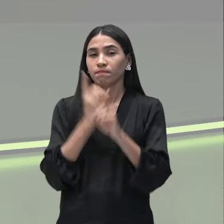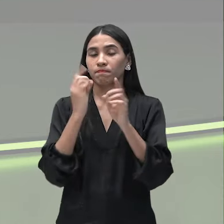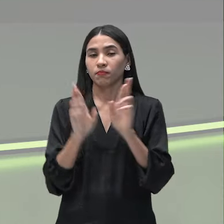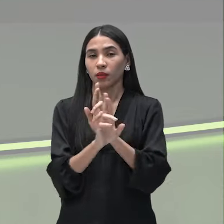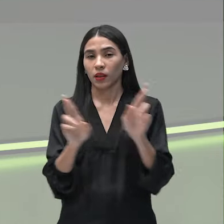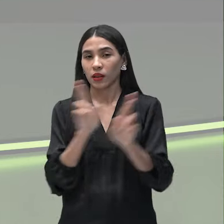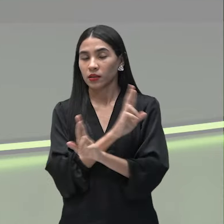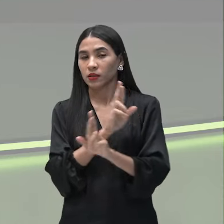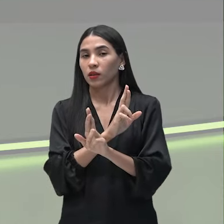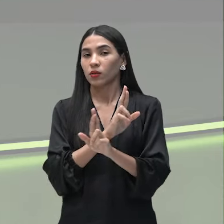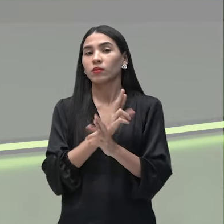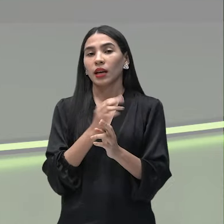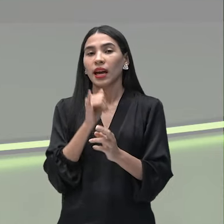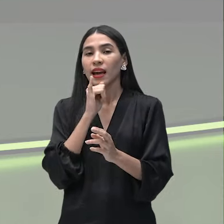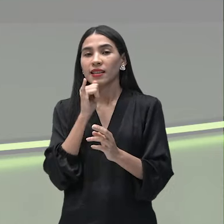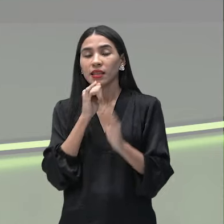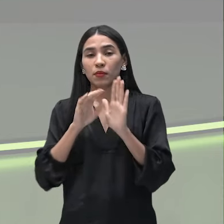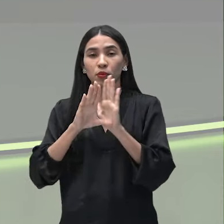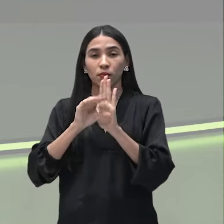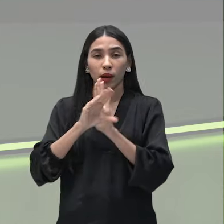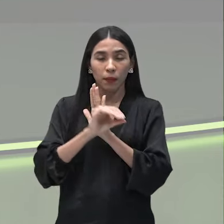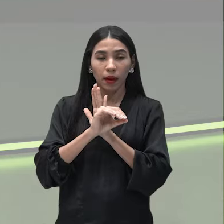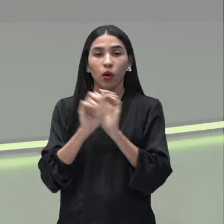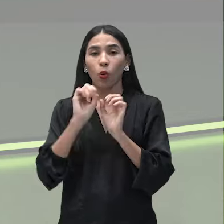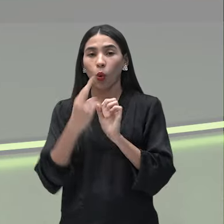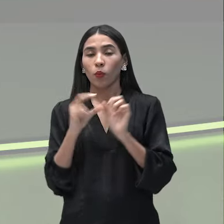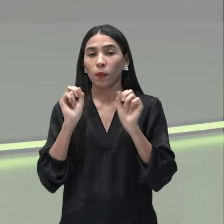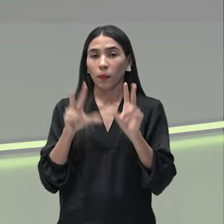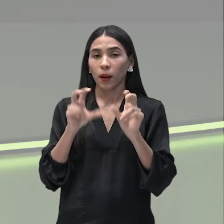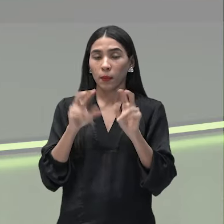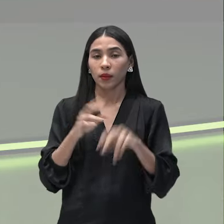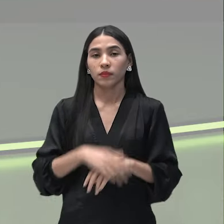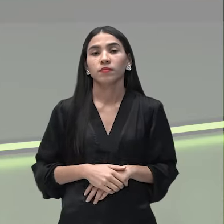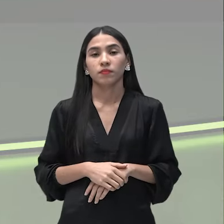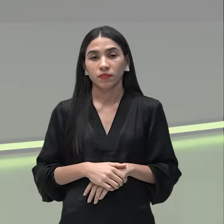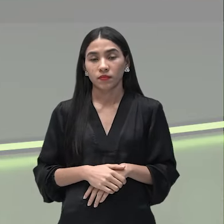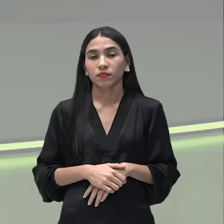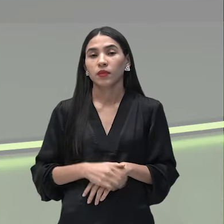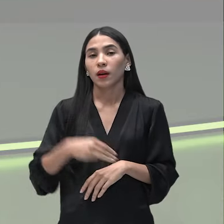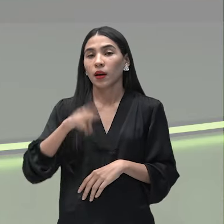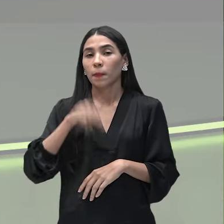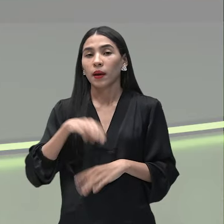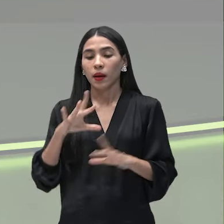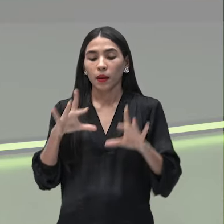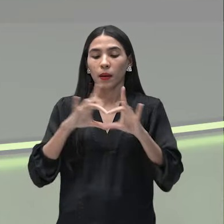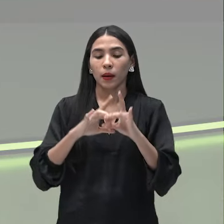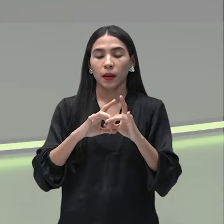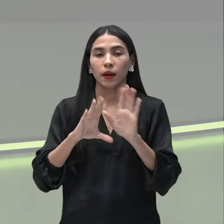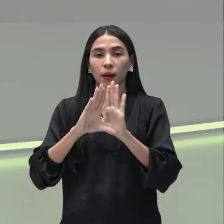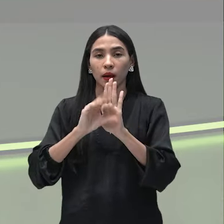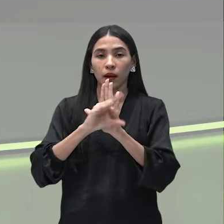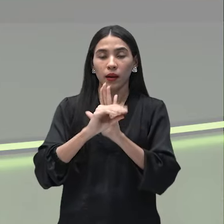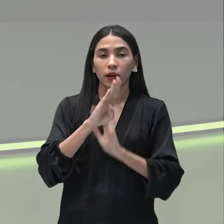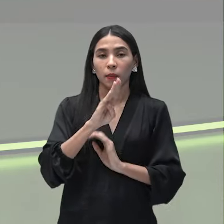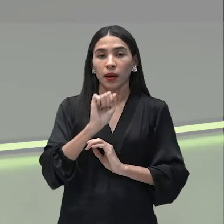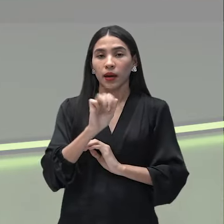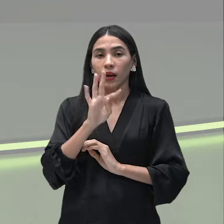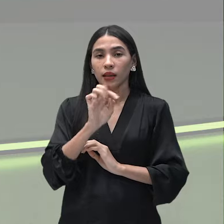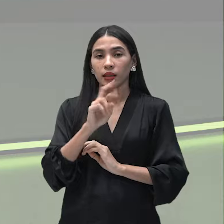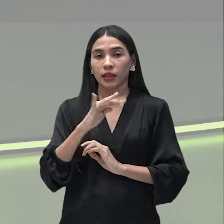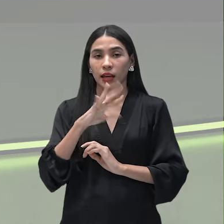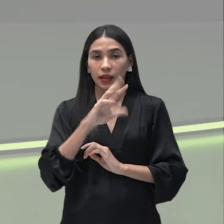desse vírus com as bactérias. Então o bacteriófago, ele vai parasitar quem? Bactérias, por isso que ele tem esse nome. E ele